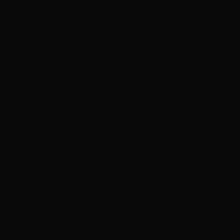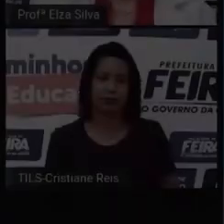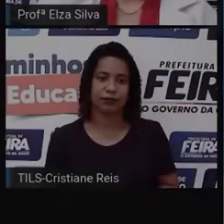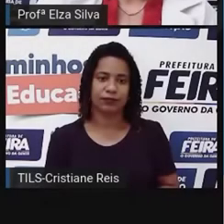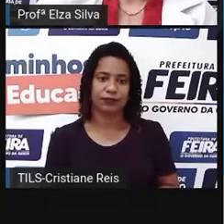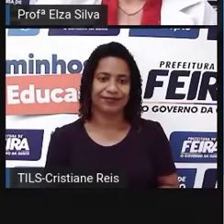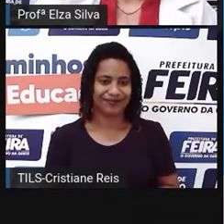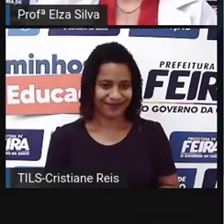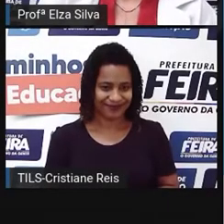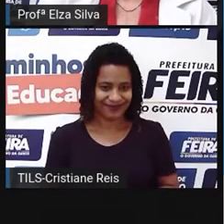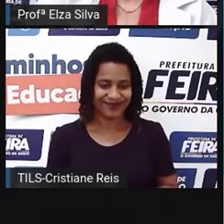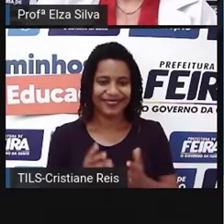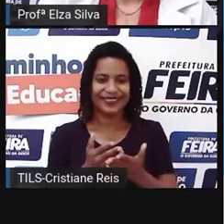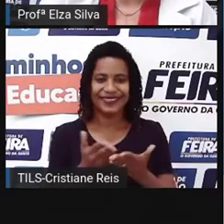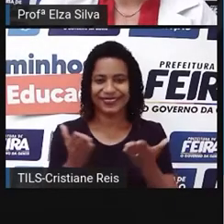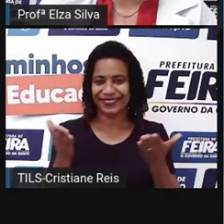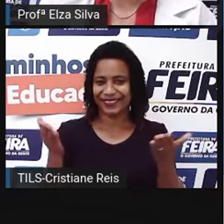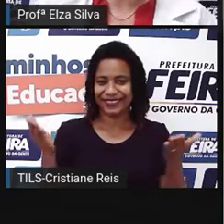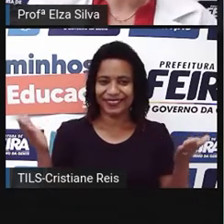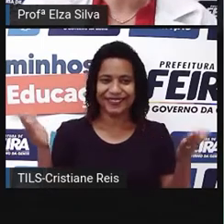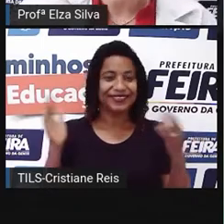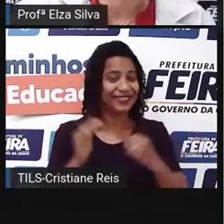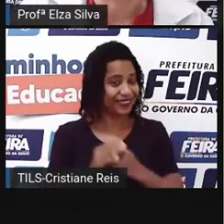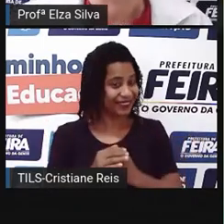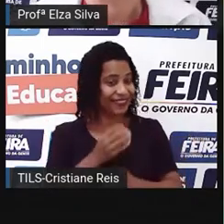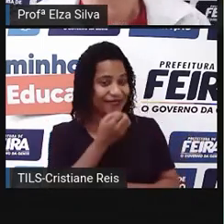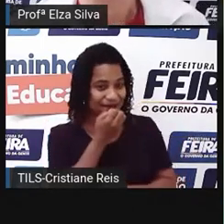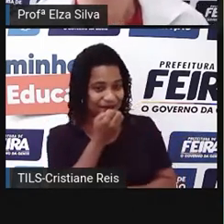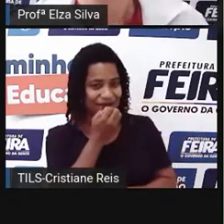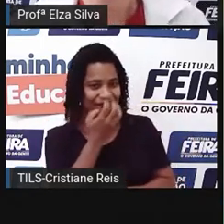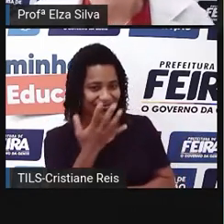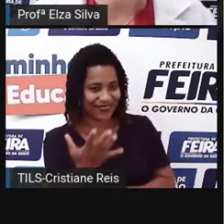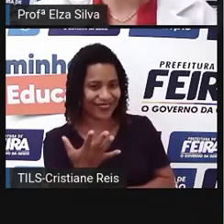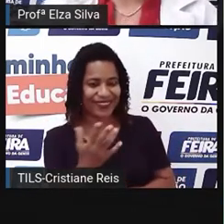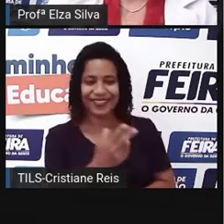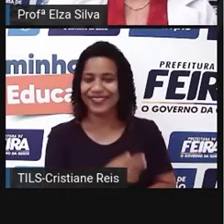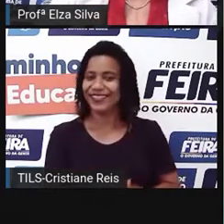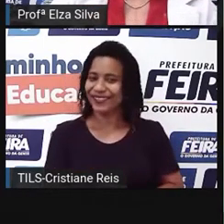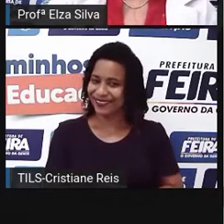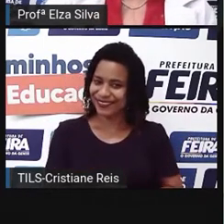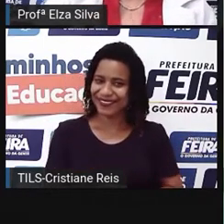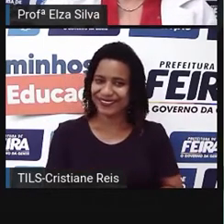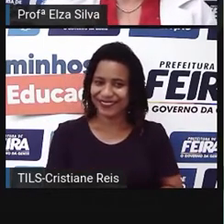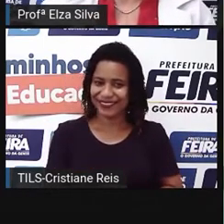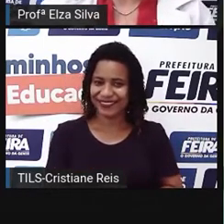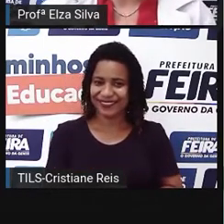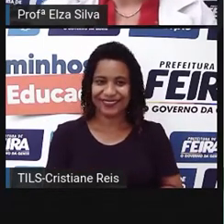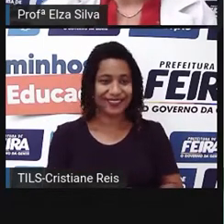Olá, pessoal! Olá, pessoal! Eu sou Elza Silva. Eu sou